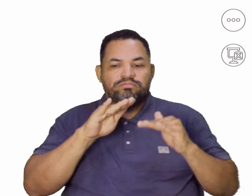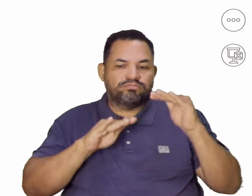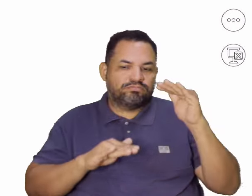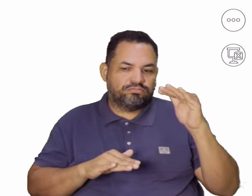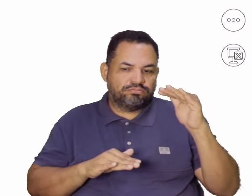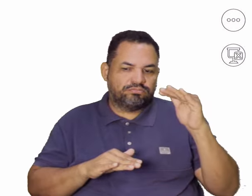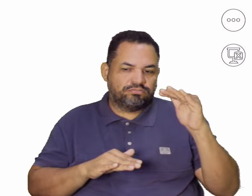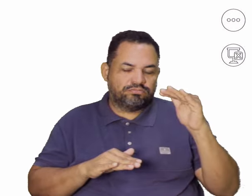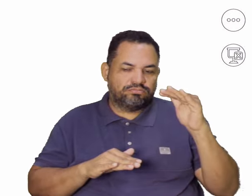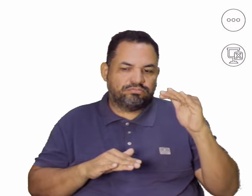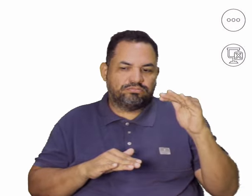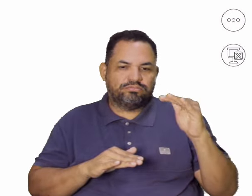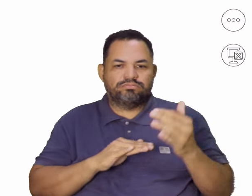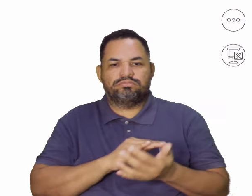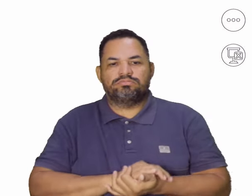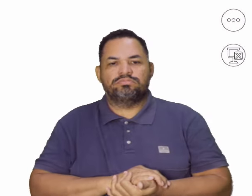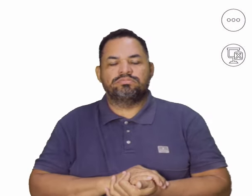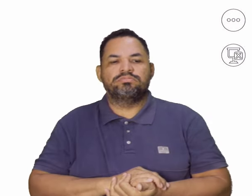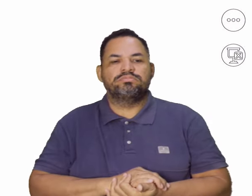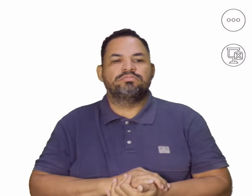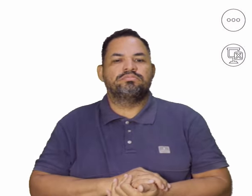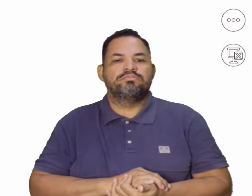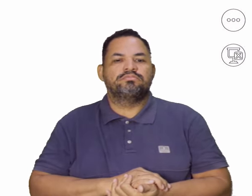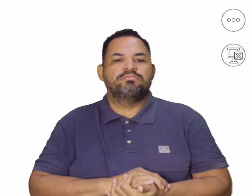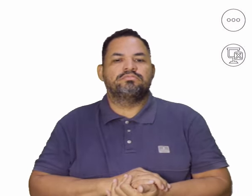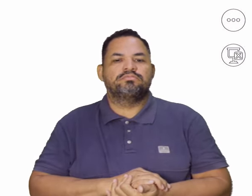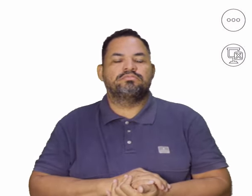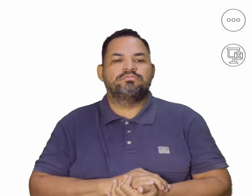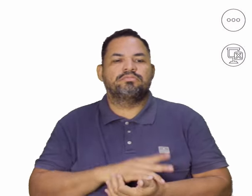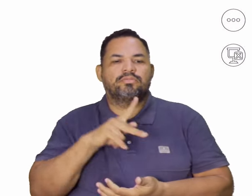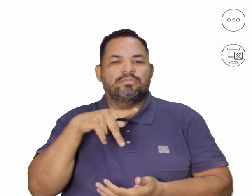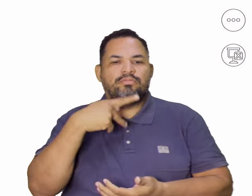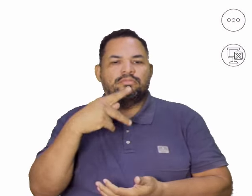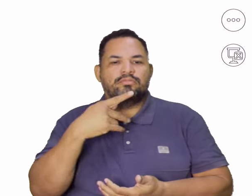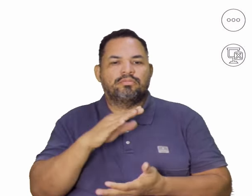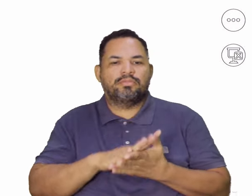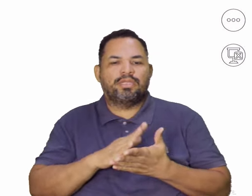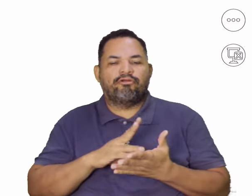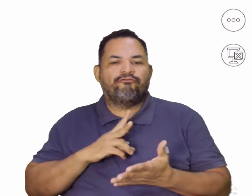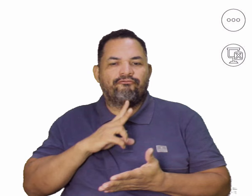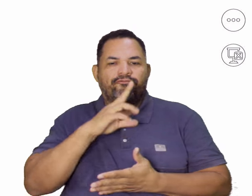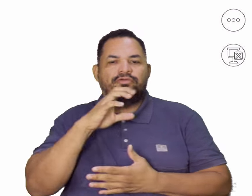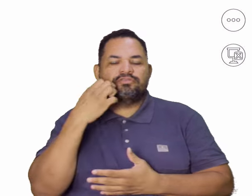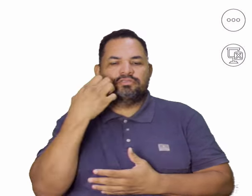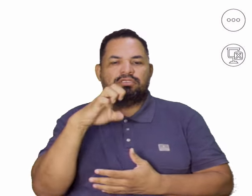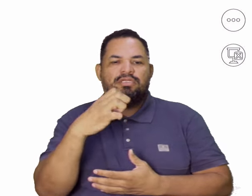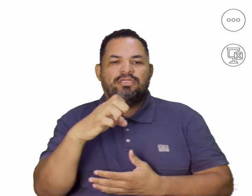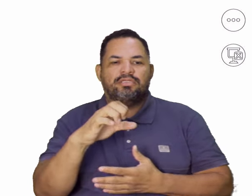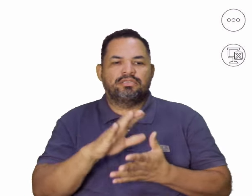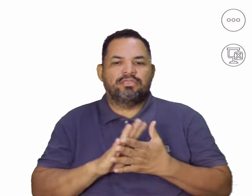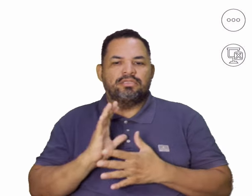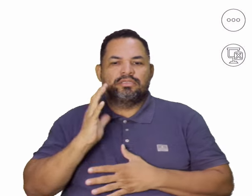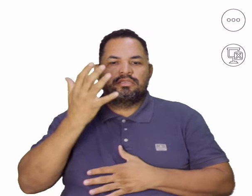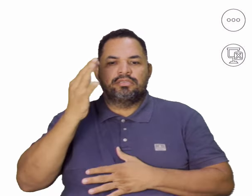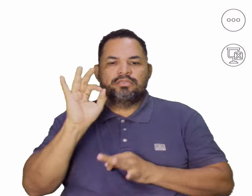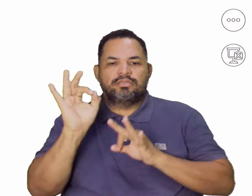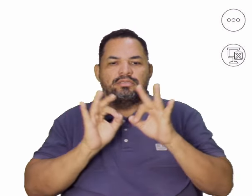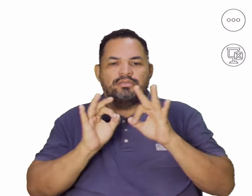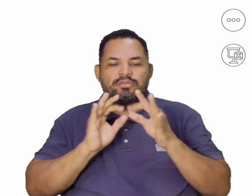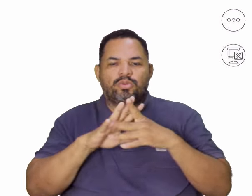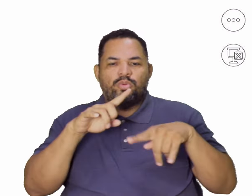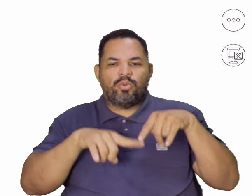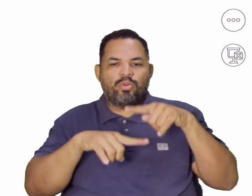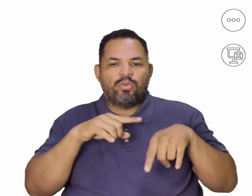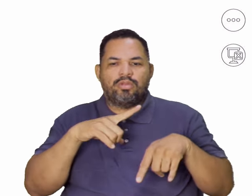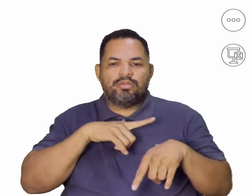menos potencial de redução menor falar de potencial elétrico é a capacidade de um